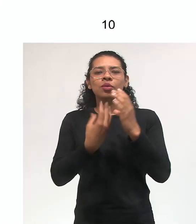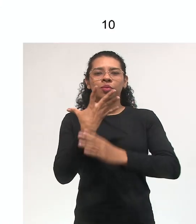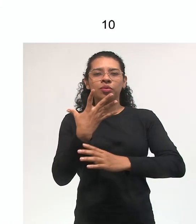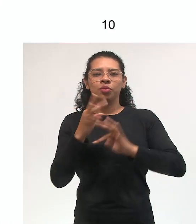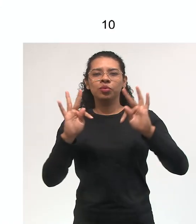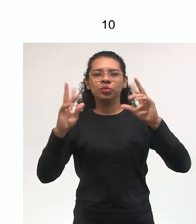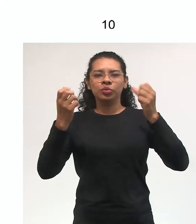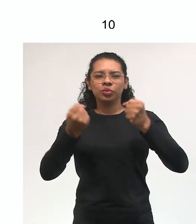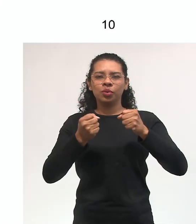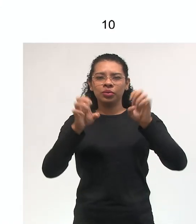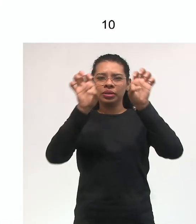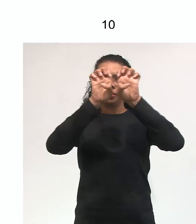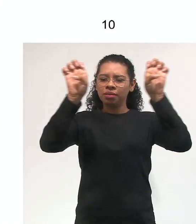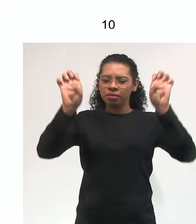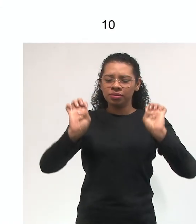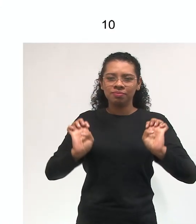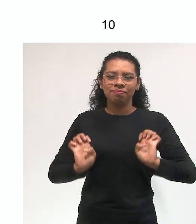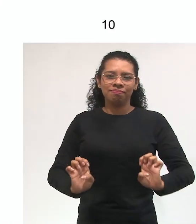Então,